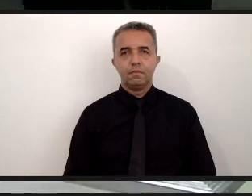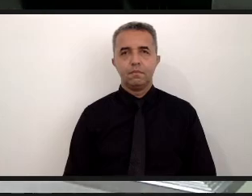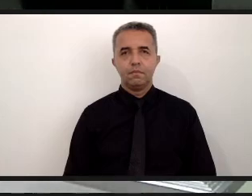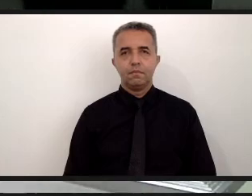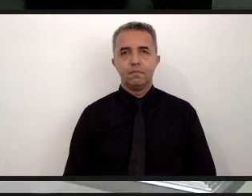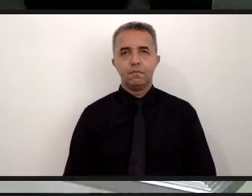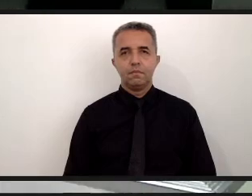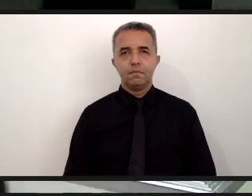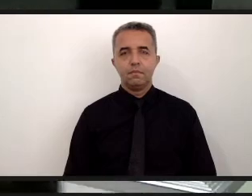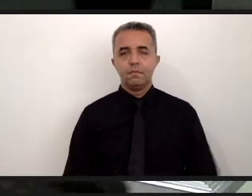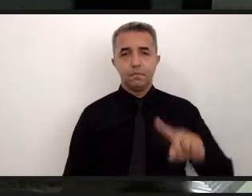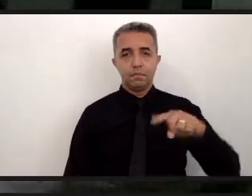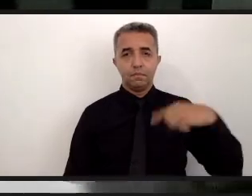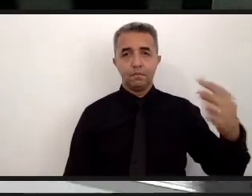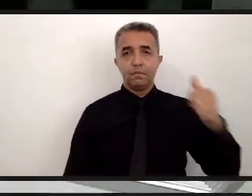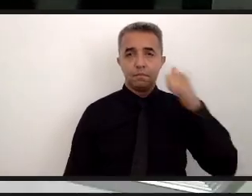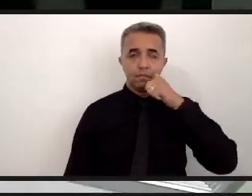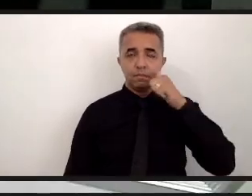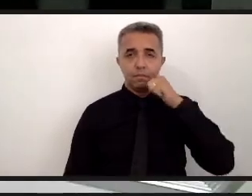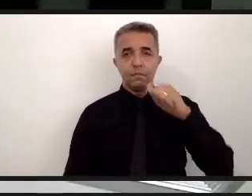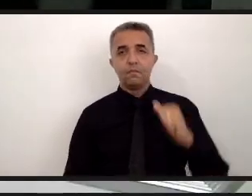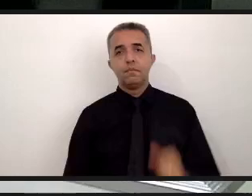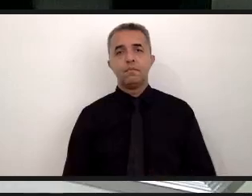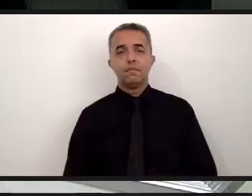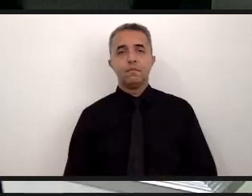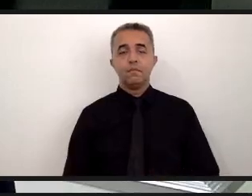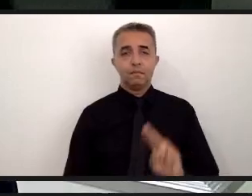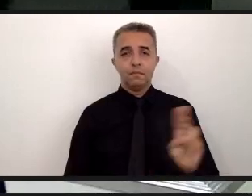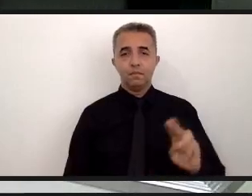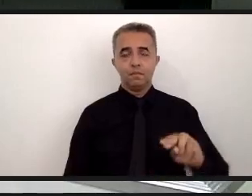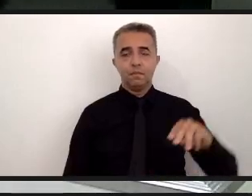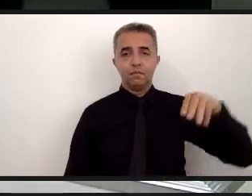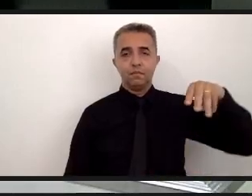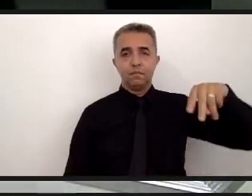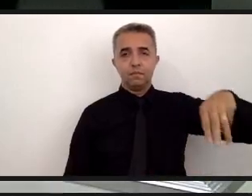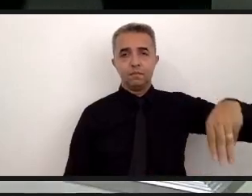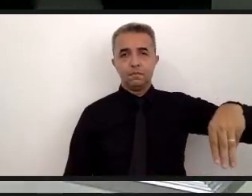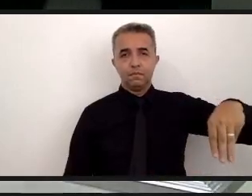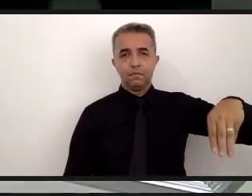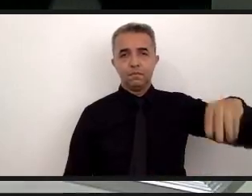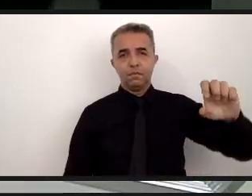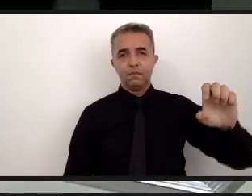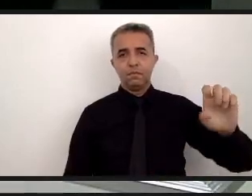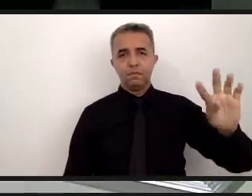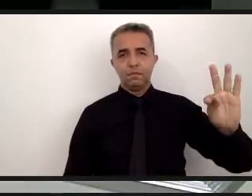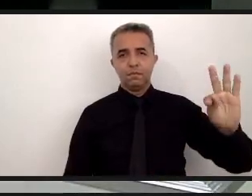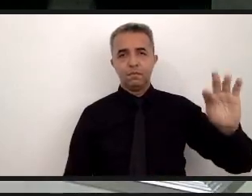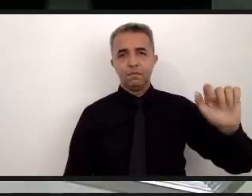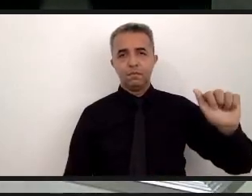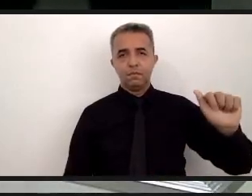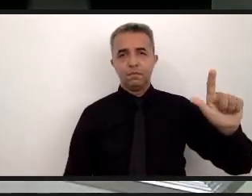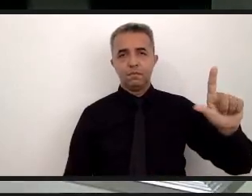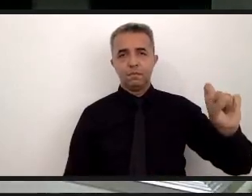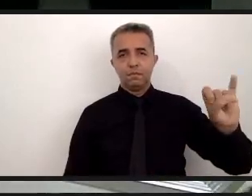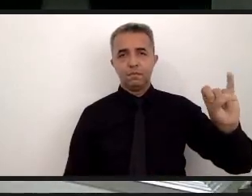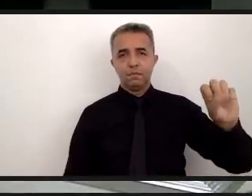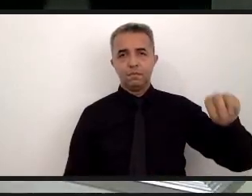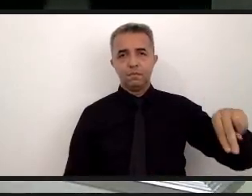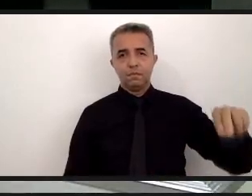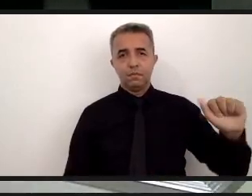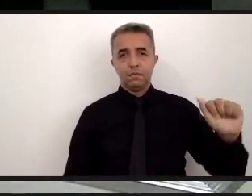Nossa homenageada, já convidamos a senhora Netalina Rodrigues Leite, por favor.